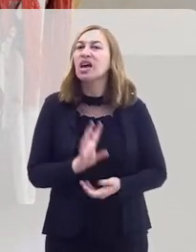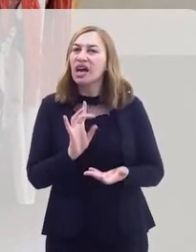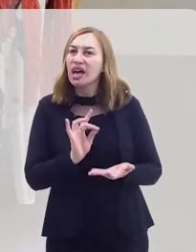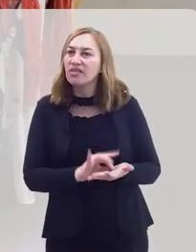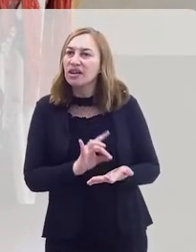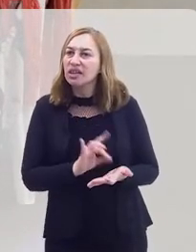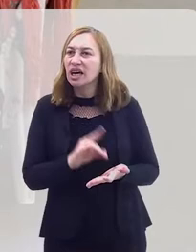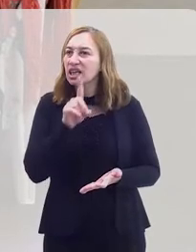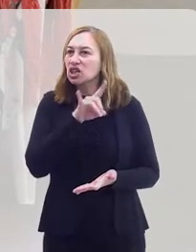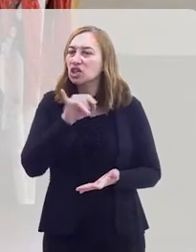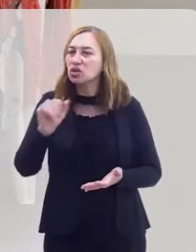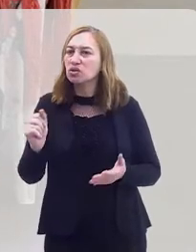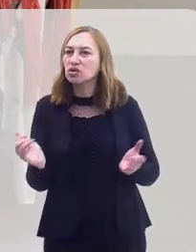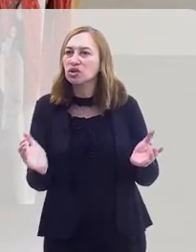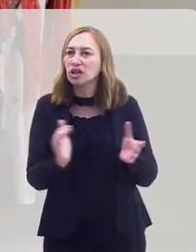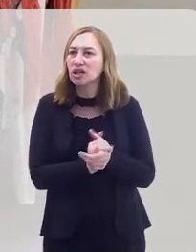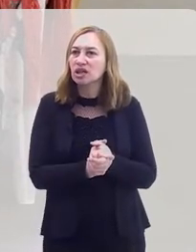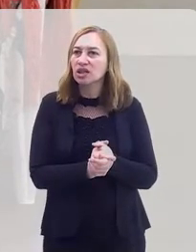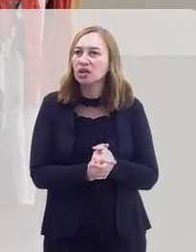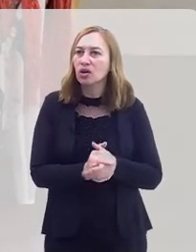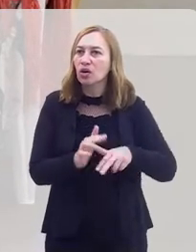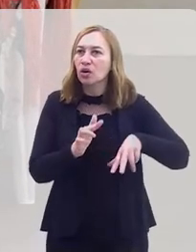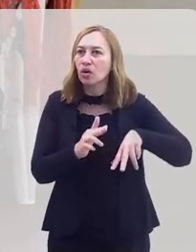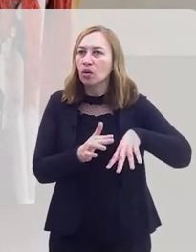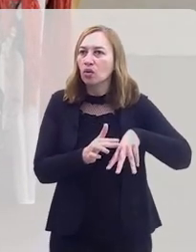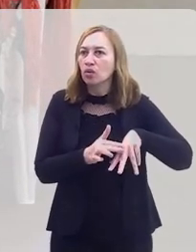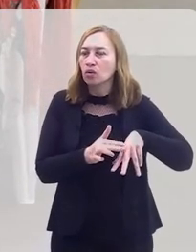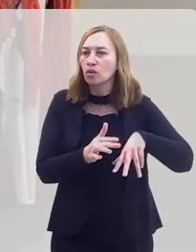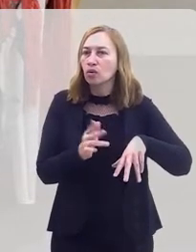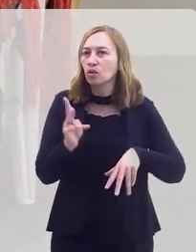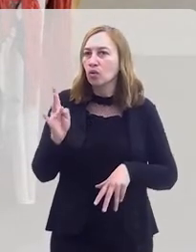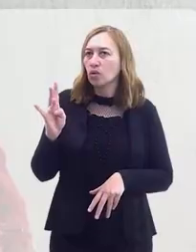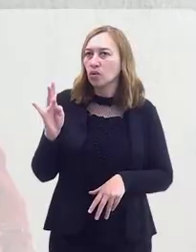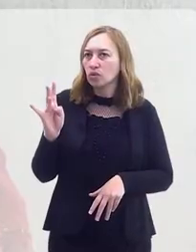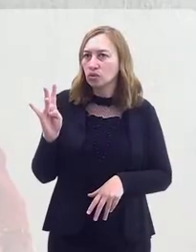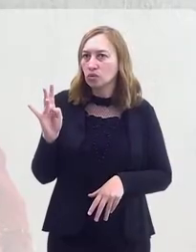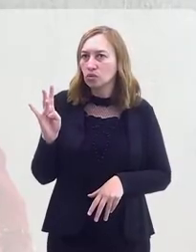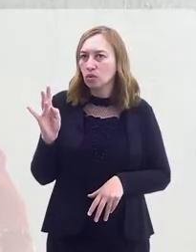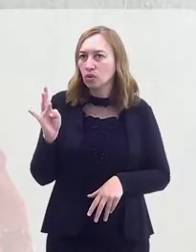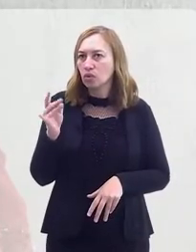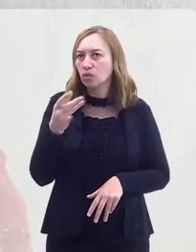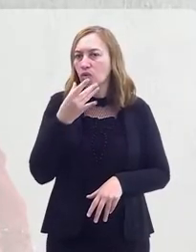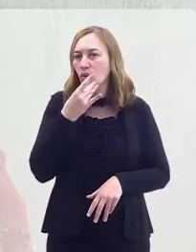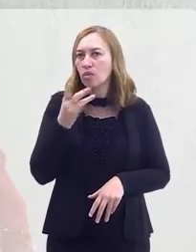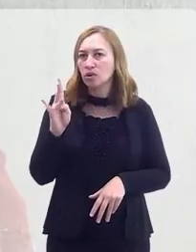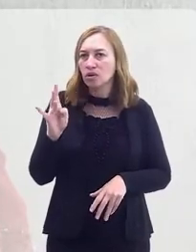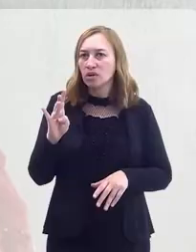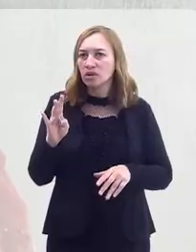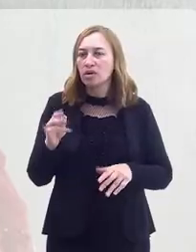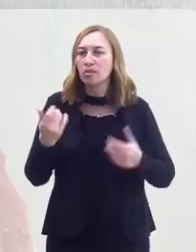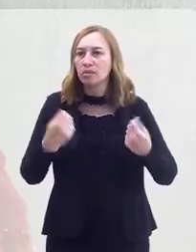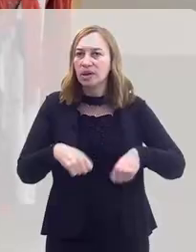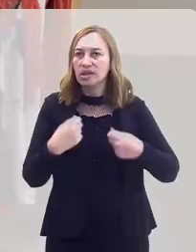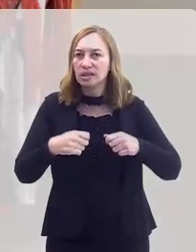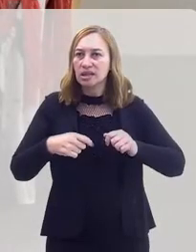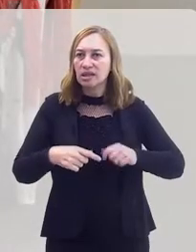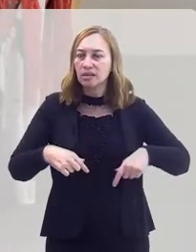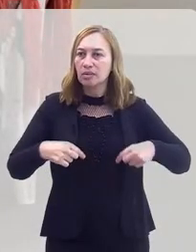Certo. É verdade que no dia do casamento o noivo tem que apresentar um lençol provando isso, que ela era virgem?